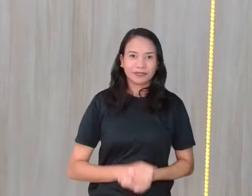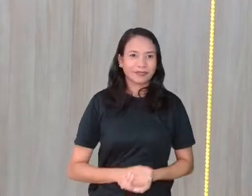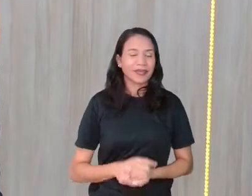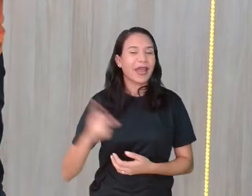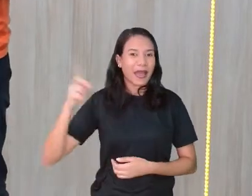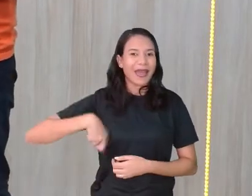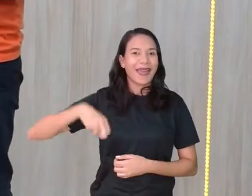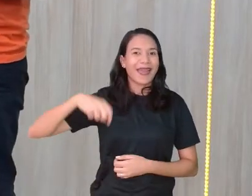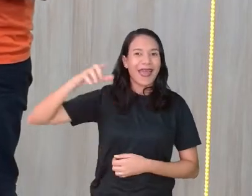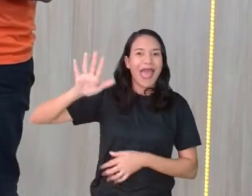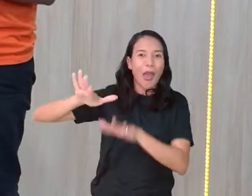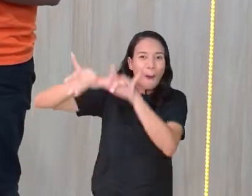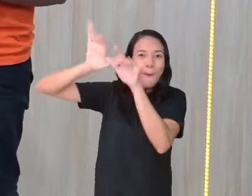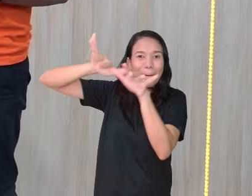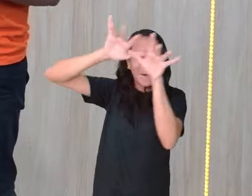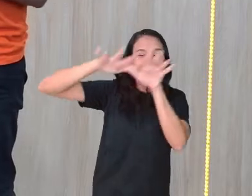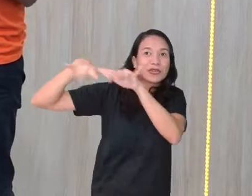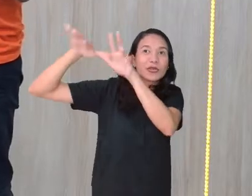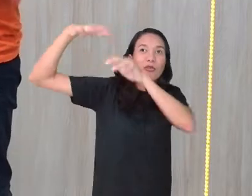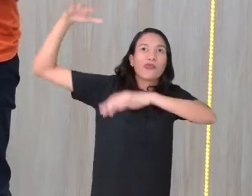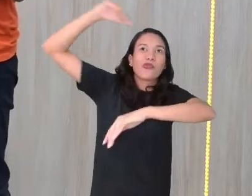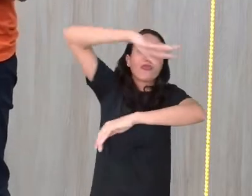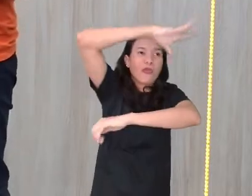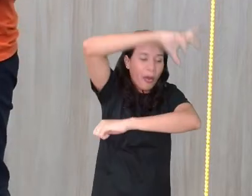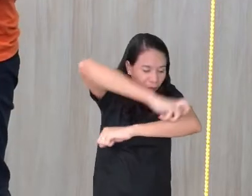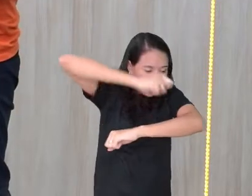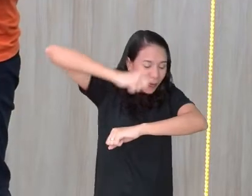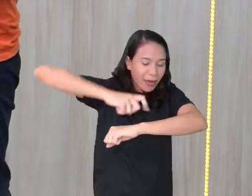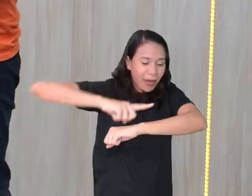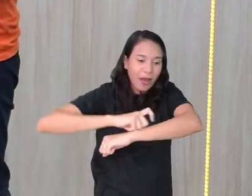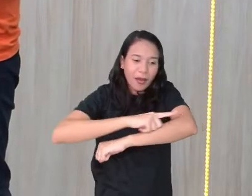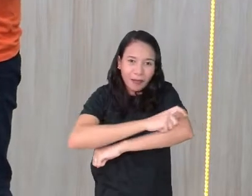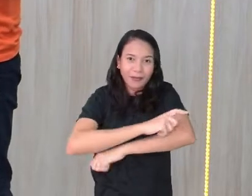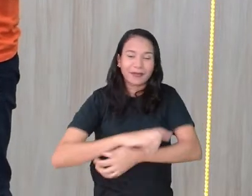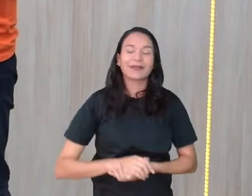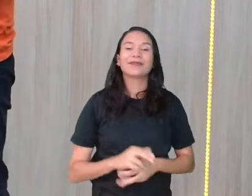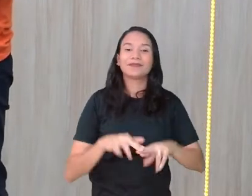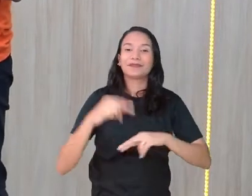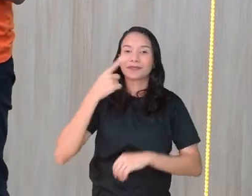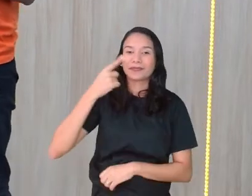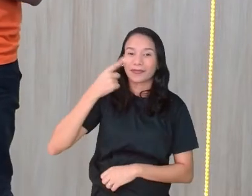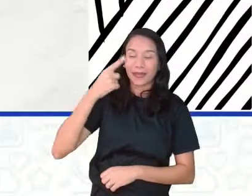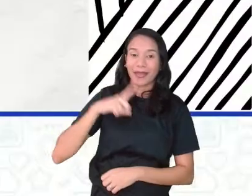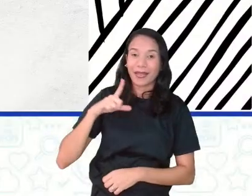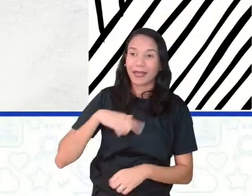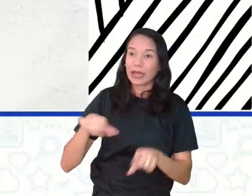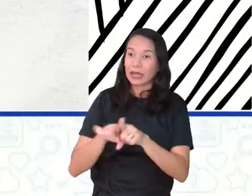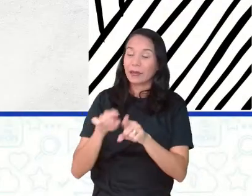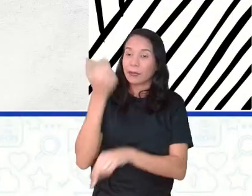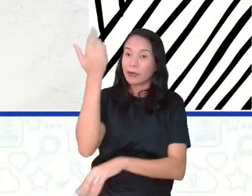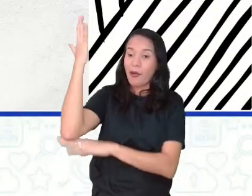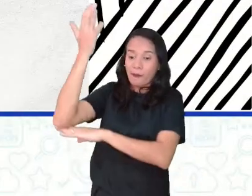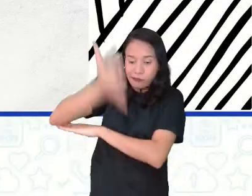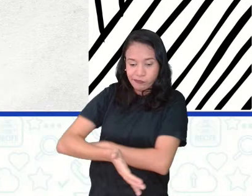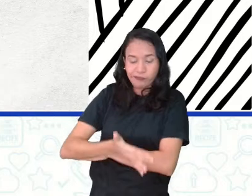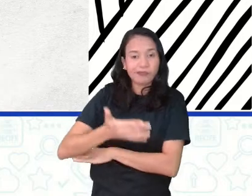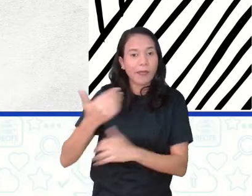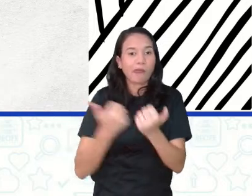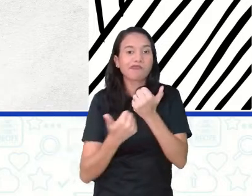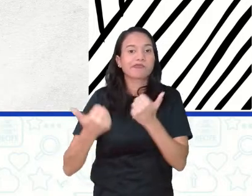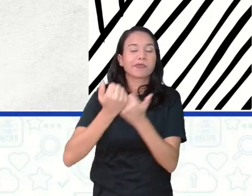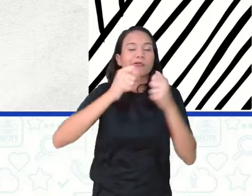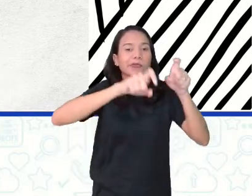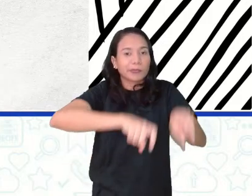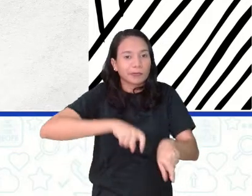Carcará é o bicho que avô que nem avião. Então, veja só, tem aqui a mata também sendo derrubada, né, para poder dar lugar. E